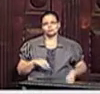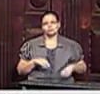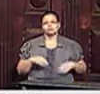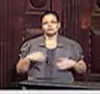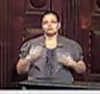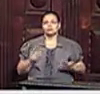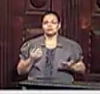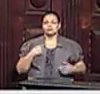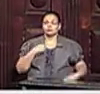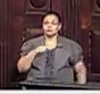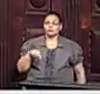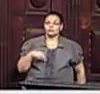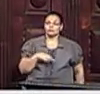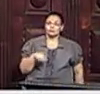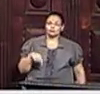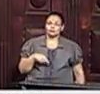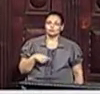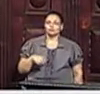quando a gente